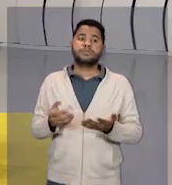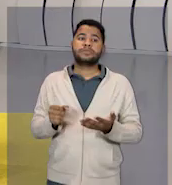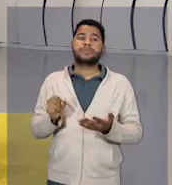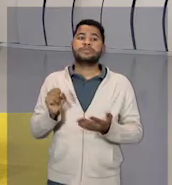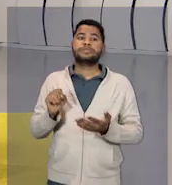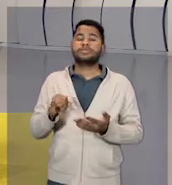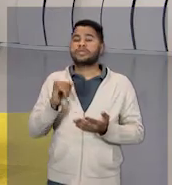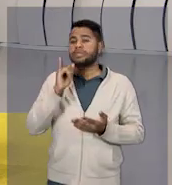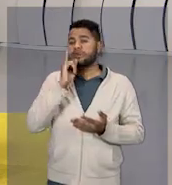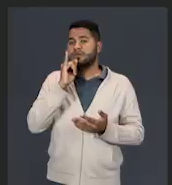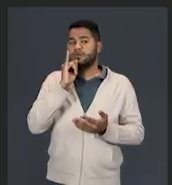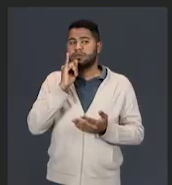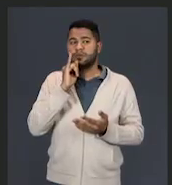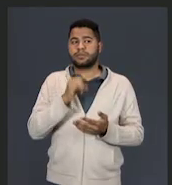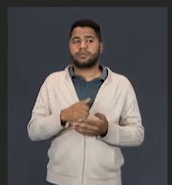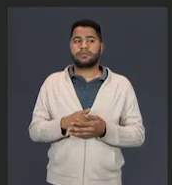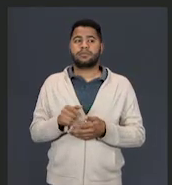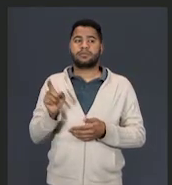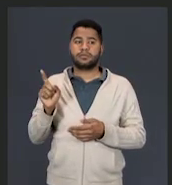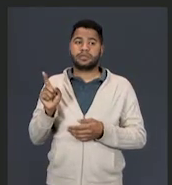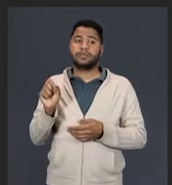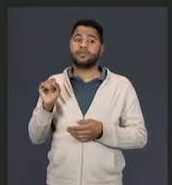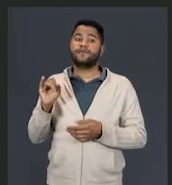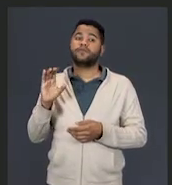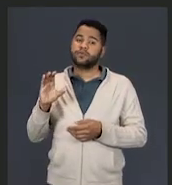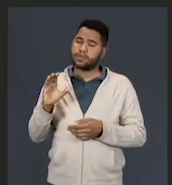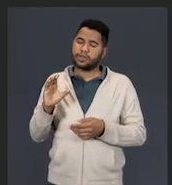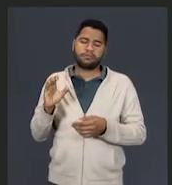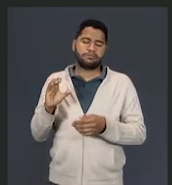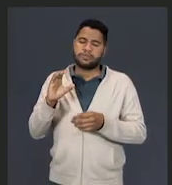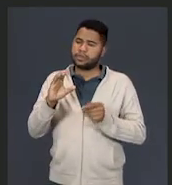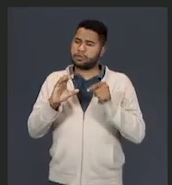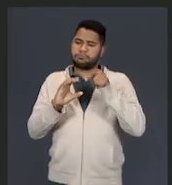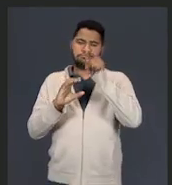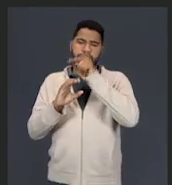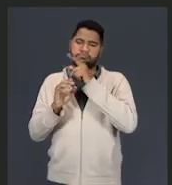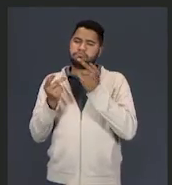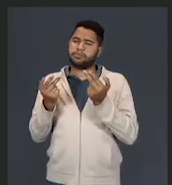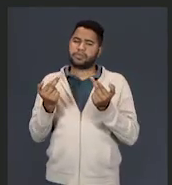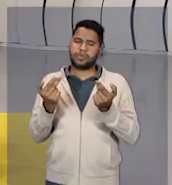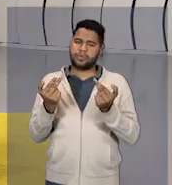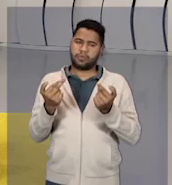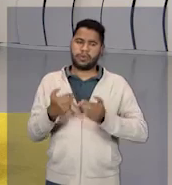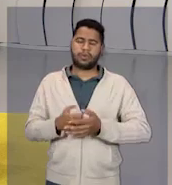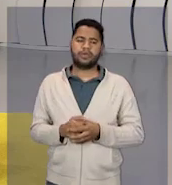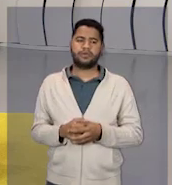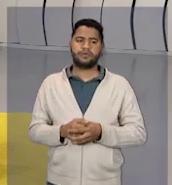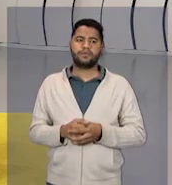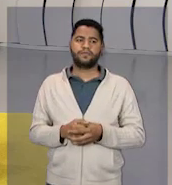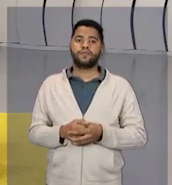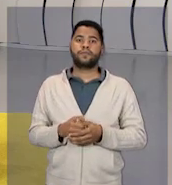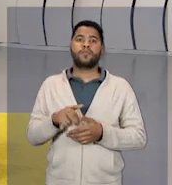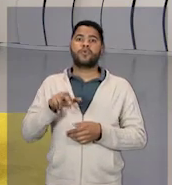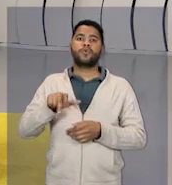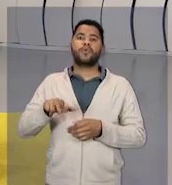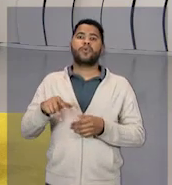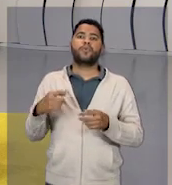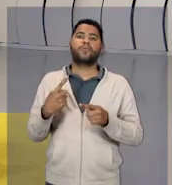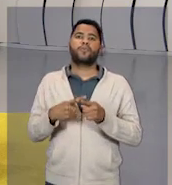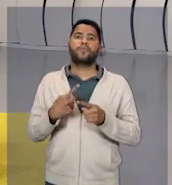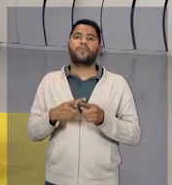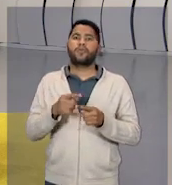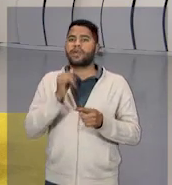C, ia ser C com acento circunflexo do mesmo jeito. Tá certo? Então, não é porque é uma letra